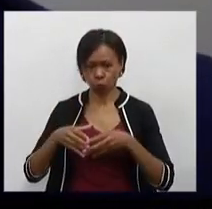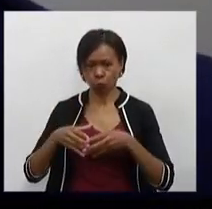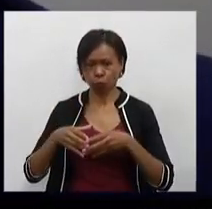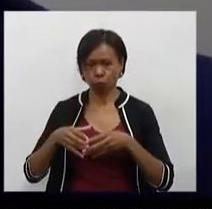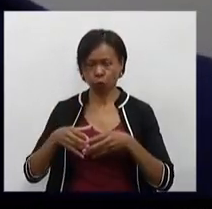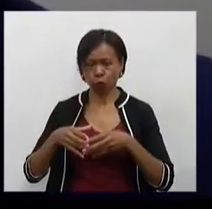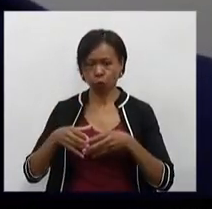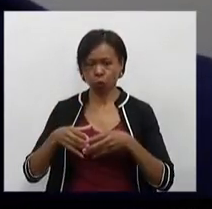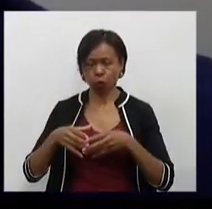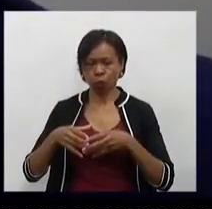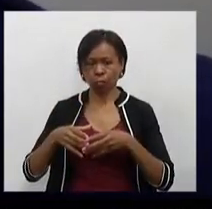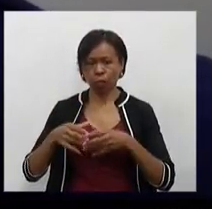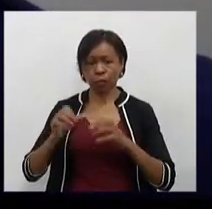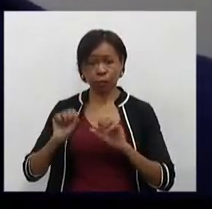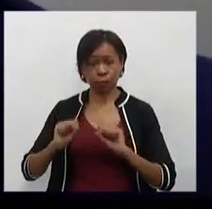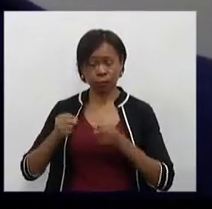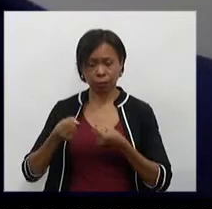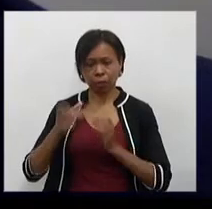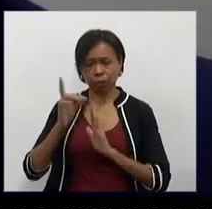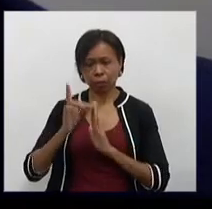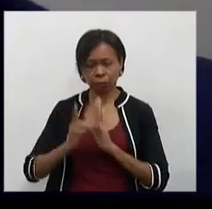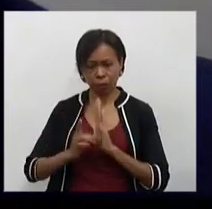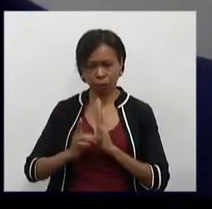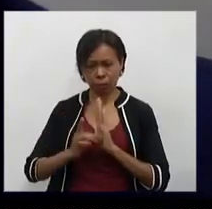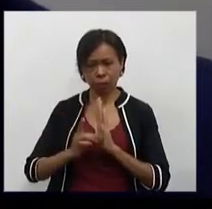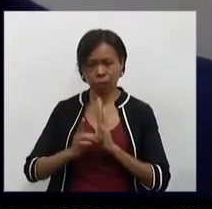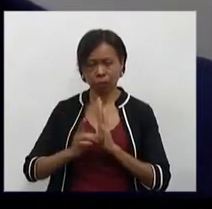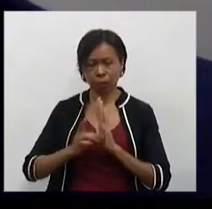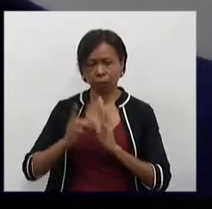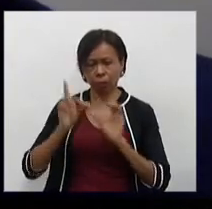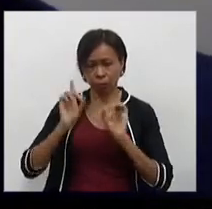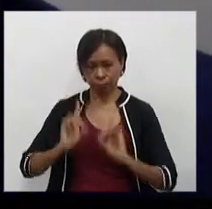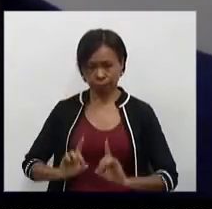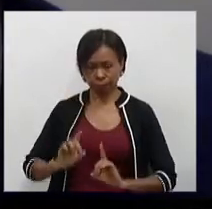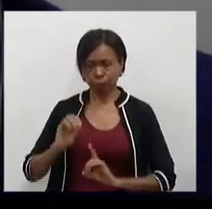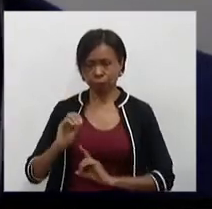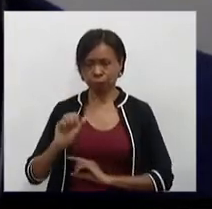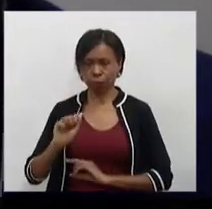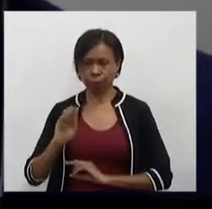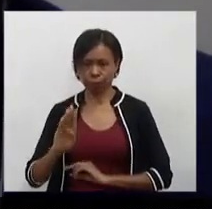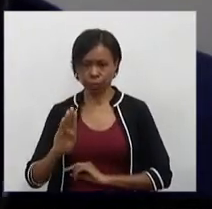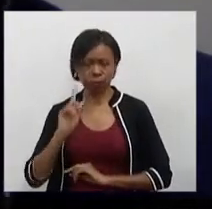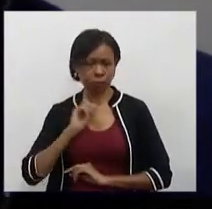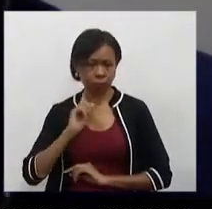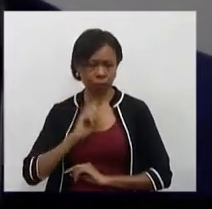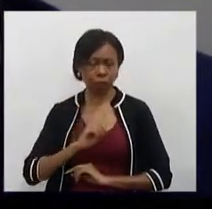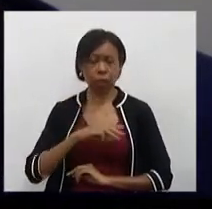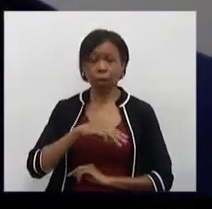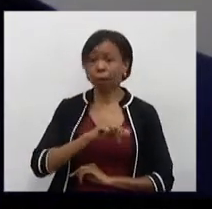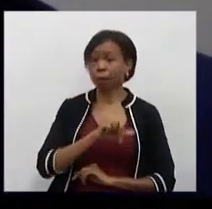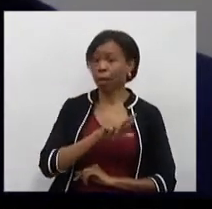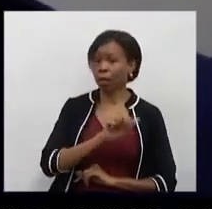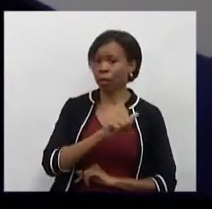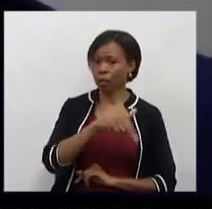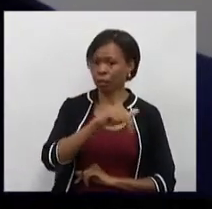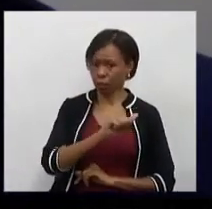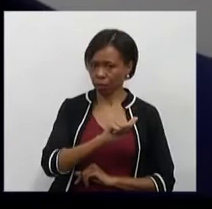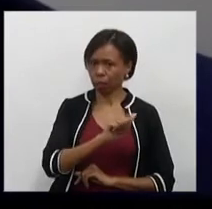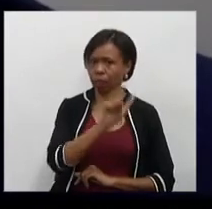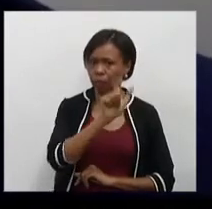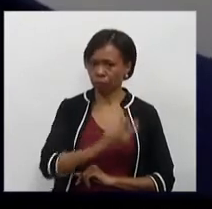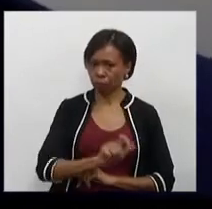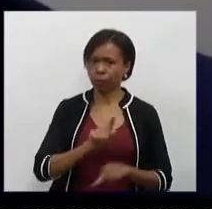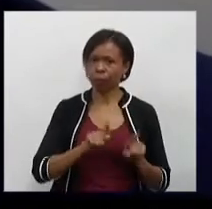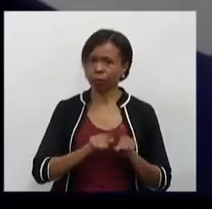Direitos da Pessoa com Deficiência da OAB Minas Gerais, e também a Mariana, filha, figura presente